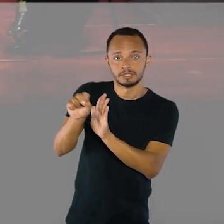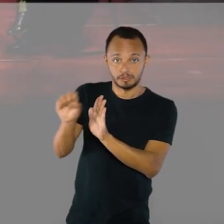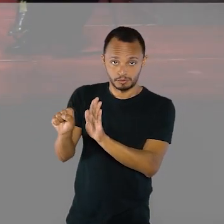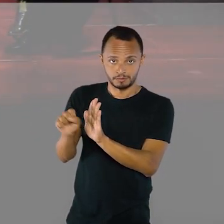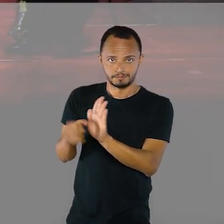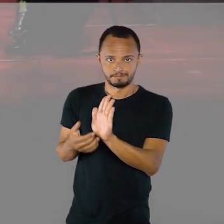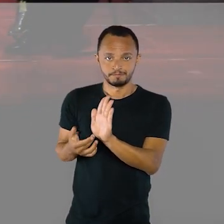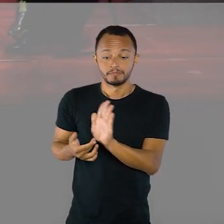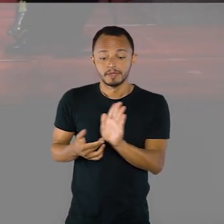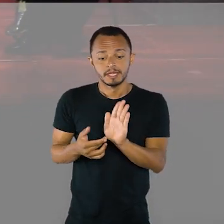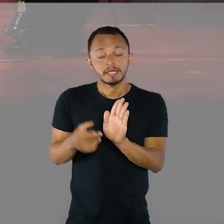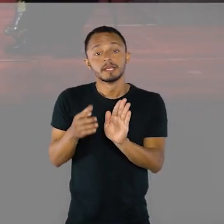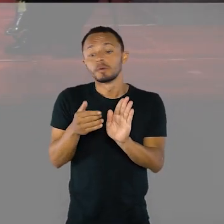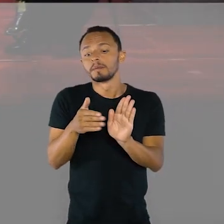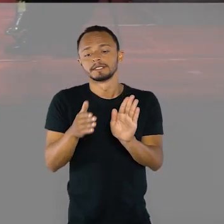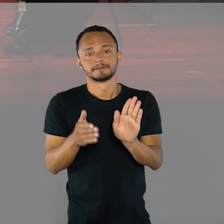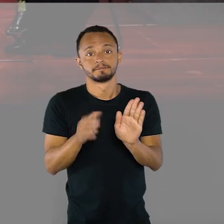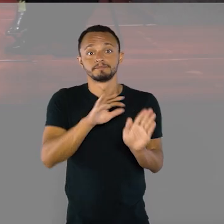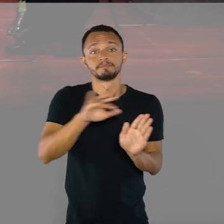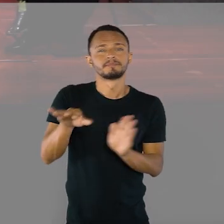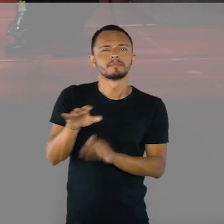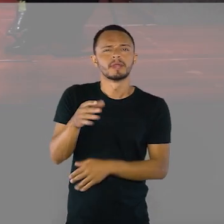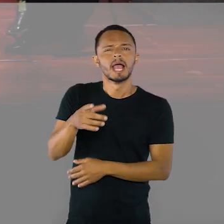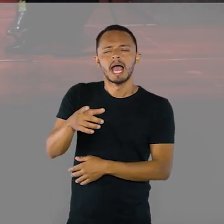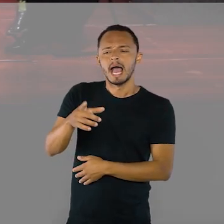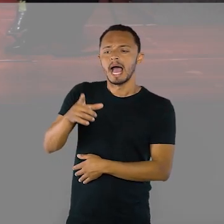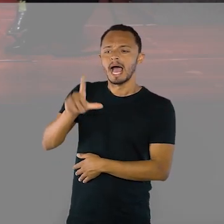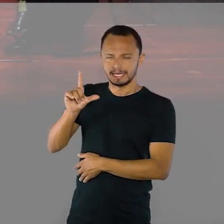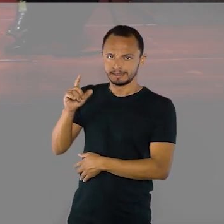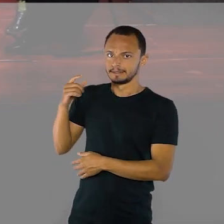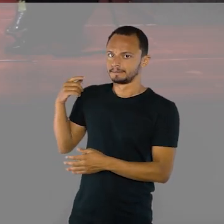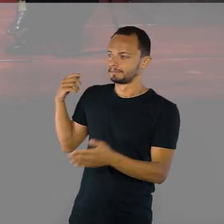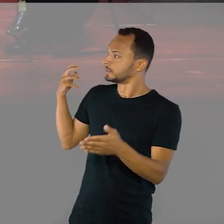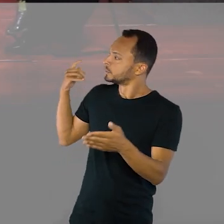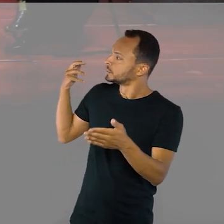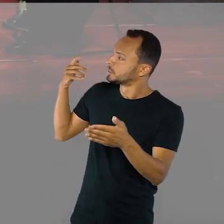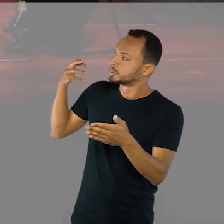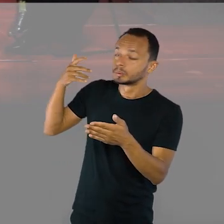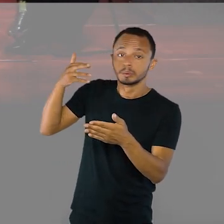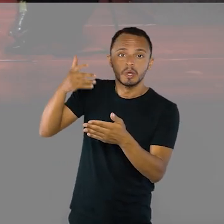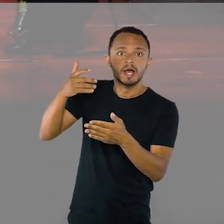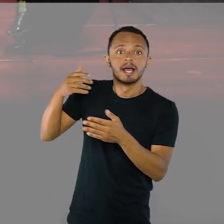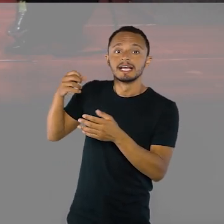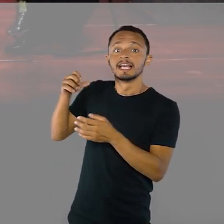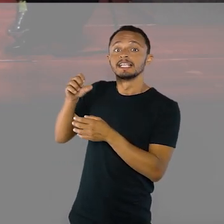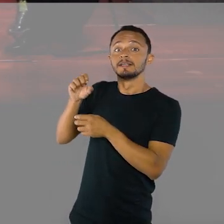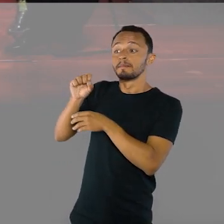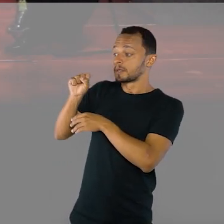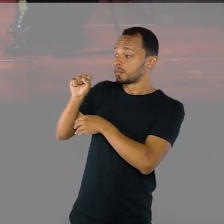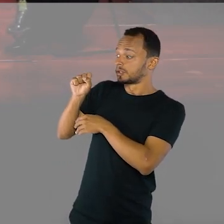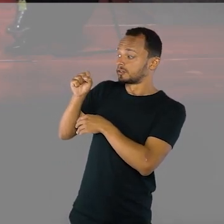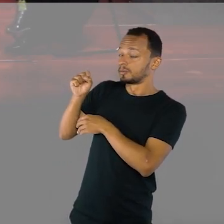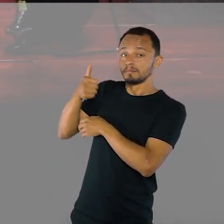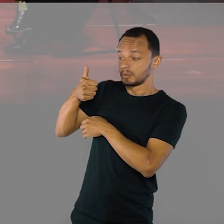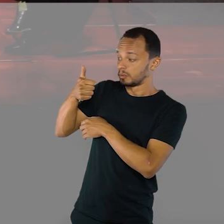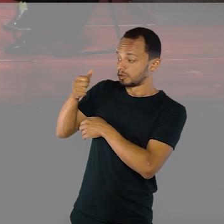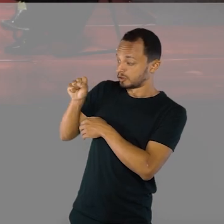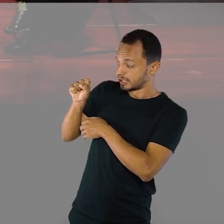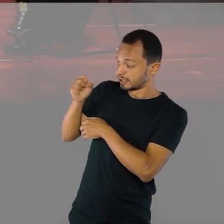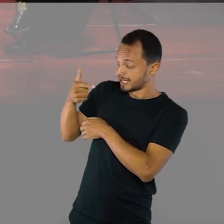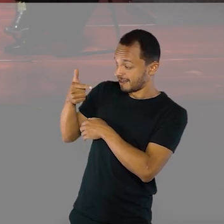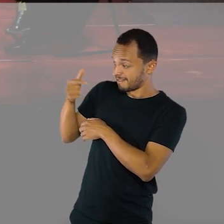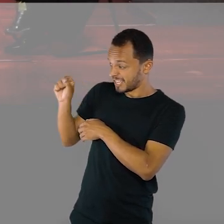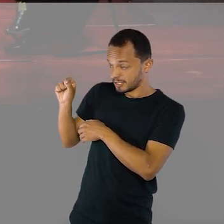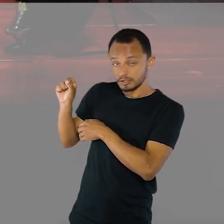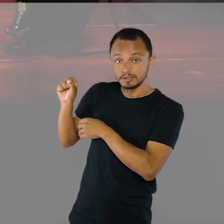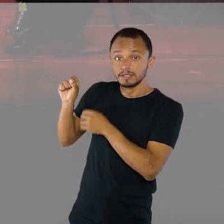estava justamente destacando que, durante quase toda a década de 1820, ninguém falava das